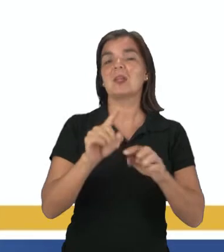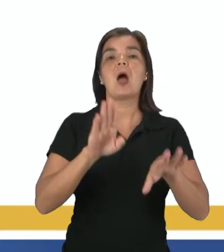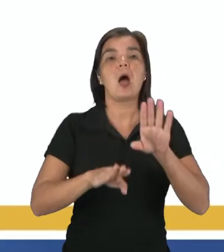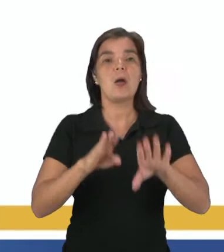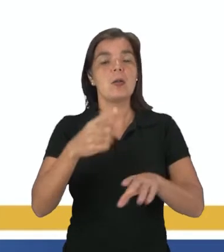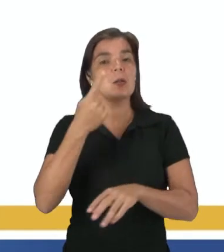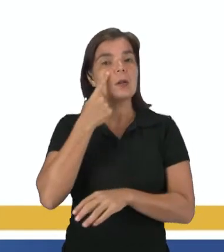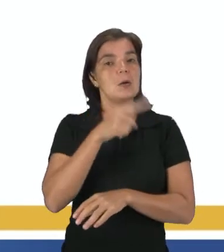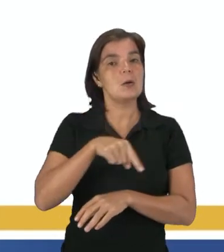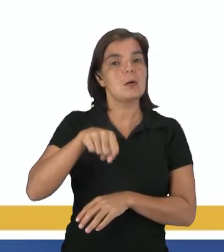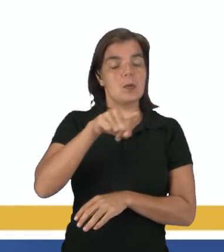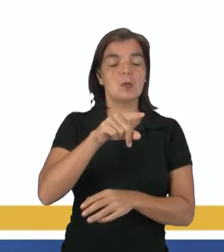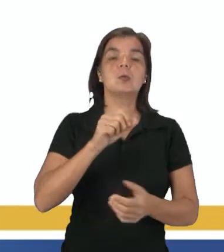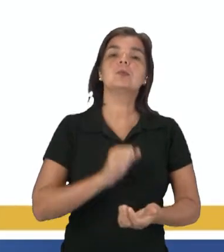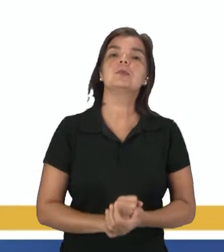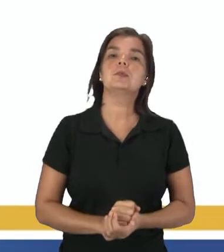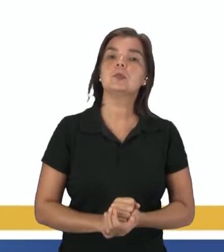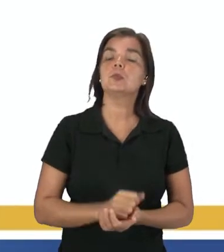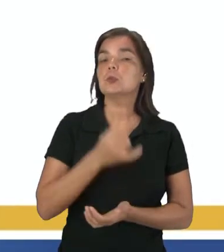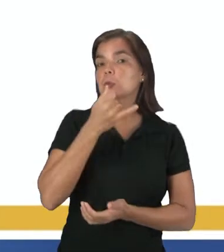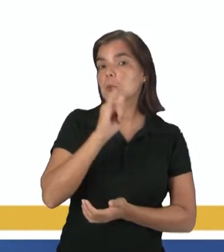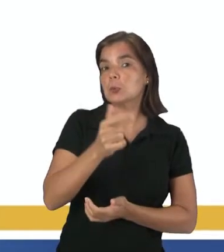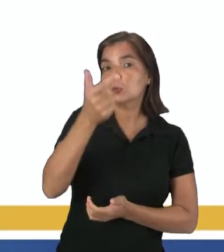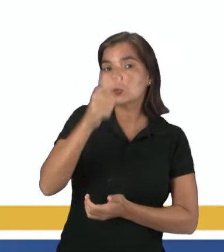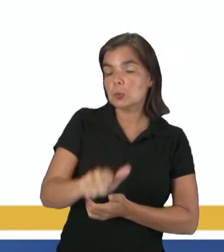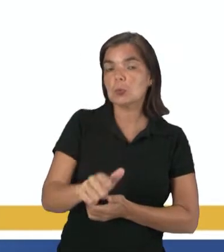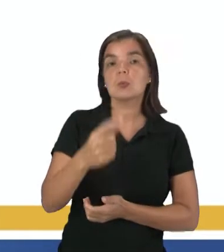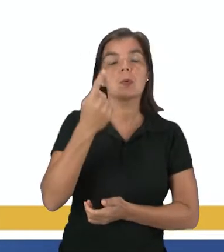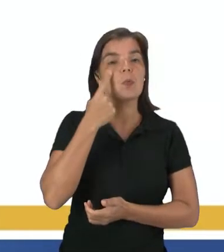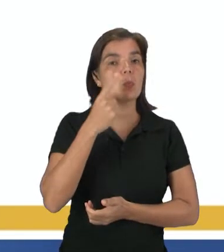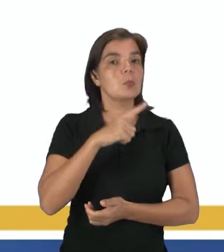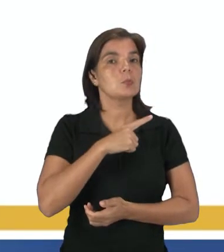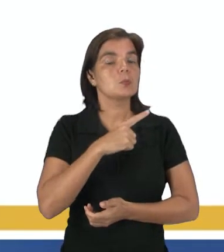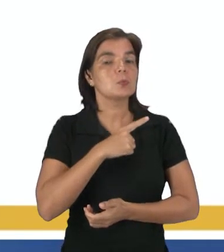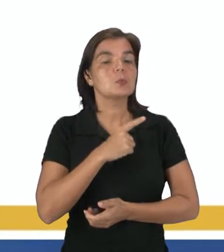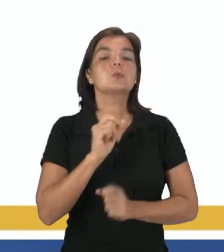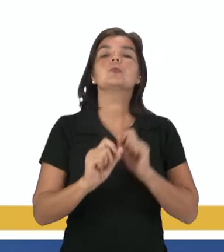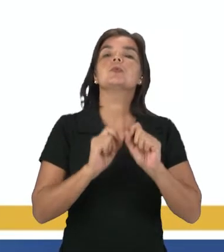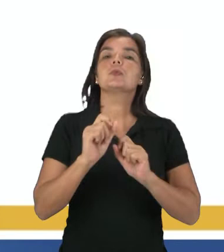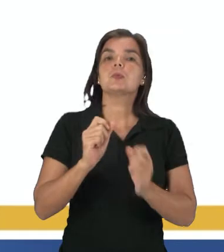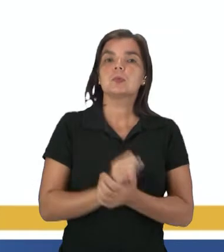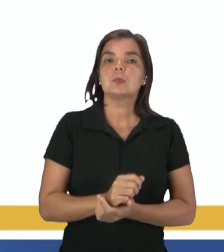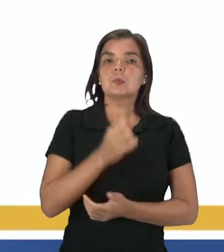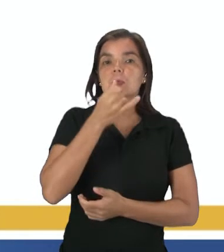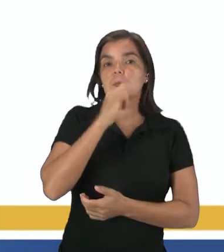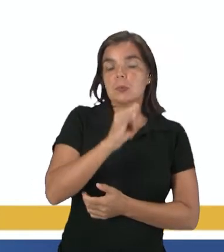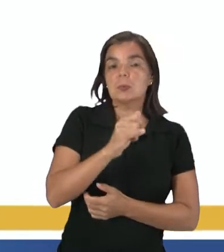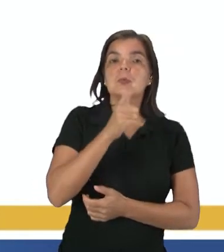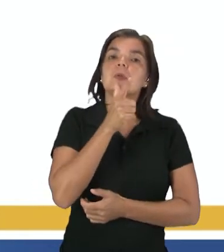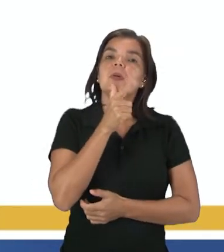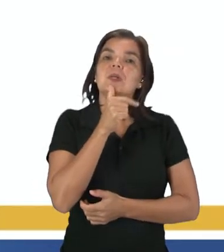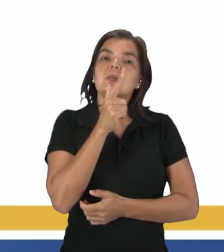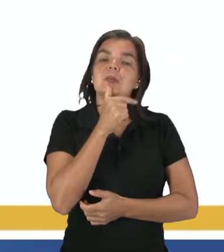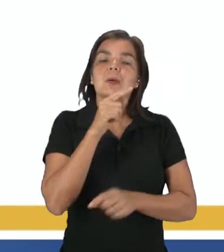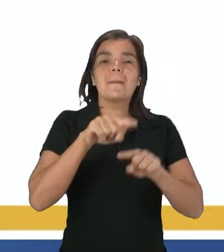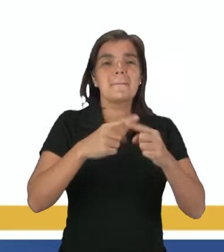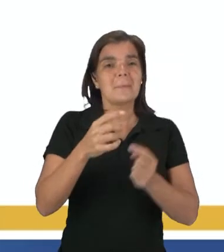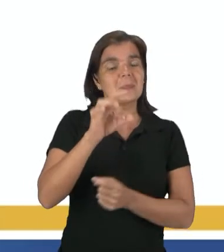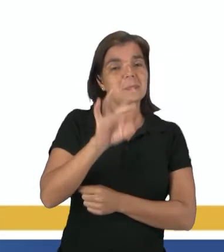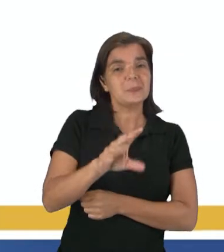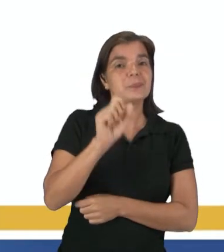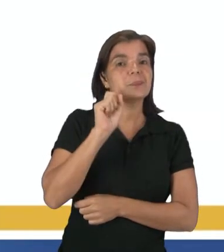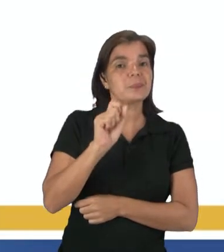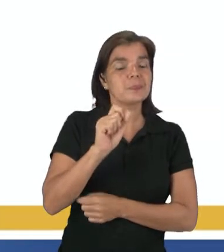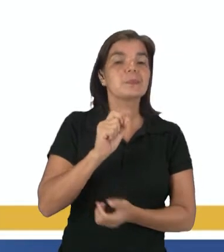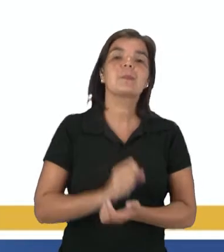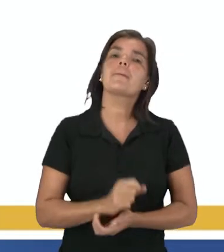ali tem para vocês que uma das fontes de energia renováveis que a gente pode ter é a energia obtida a partir da água. Só que